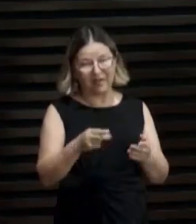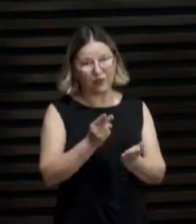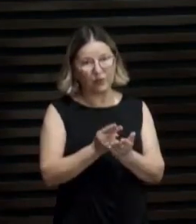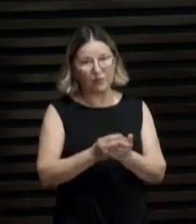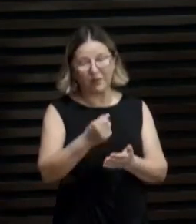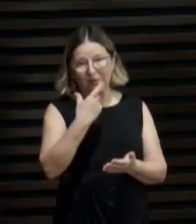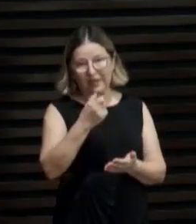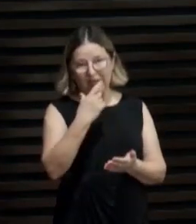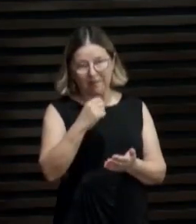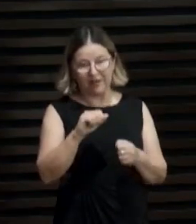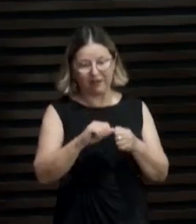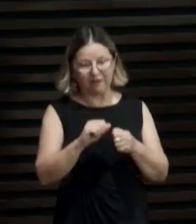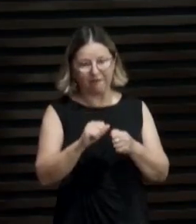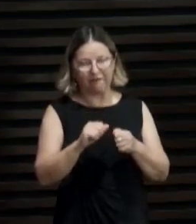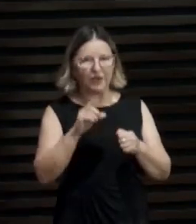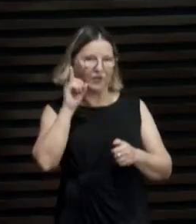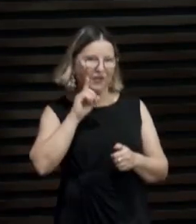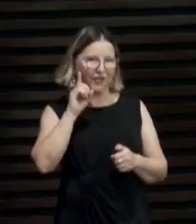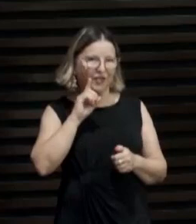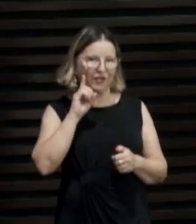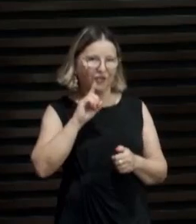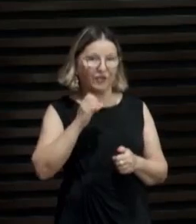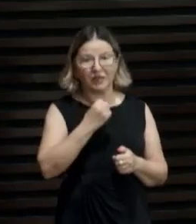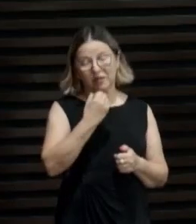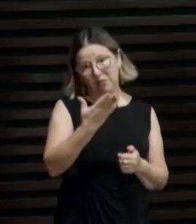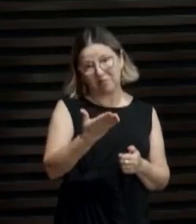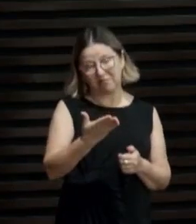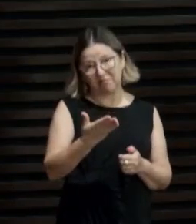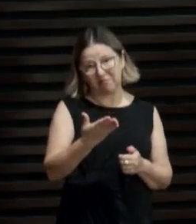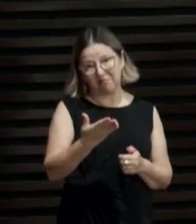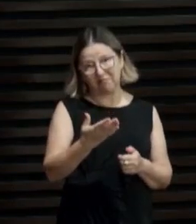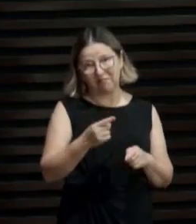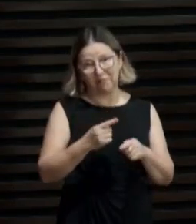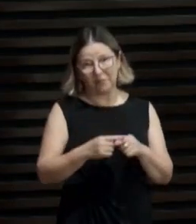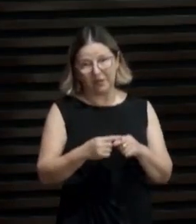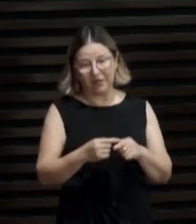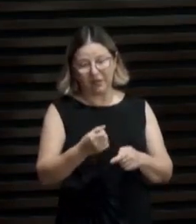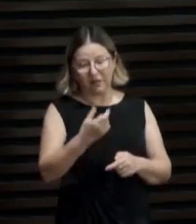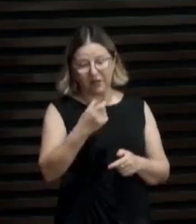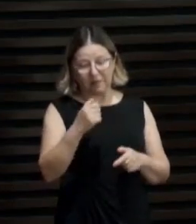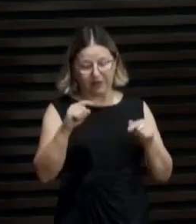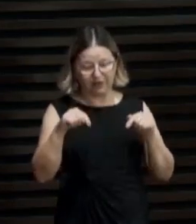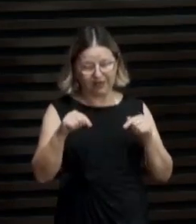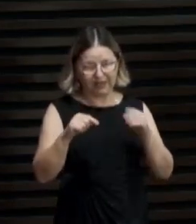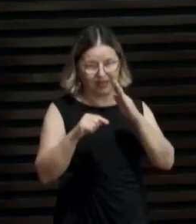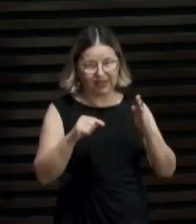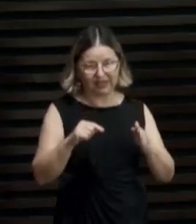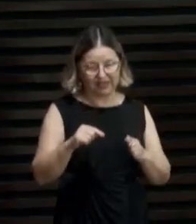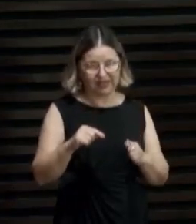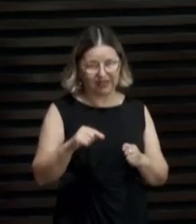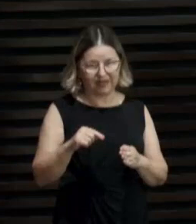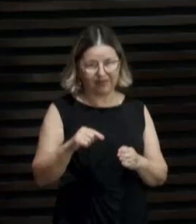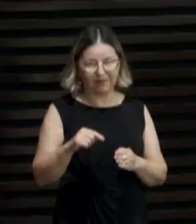uma mentira envolvida ali. E ele não fazia efeito. E muitas vezes nós somos